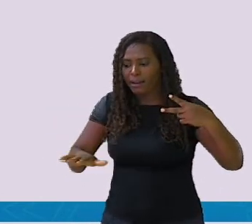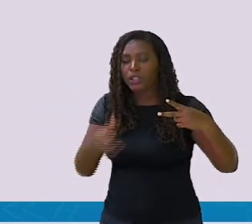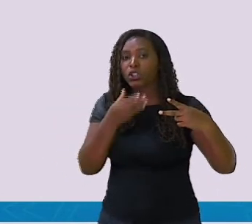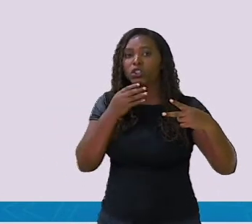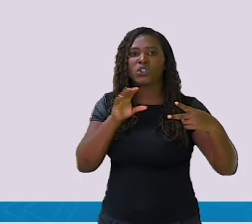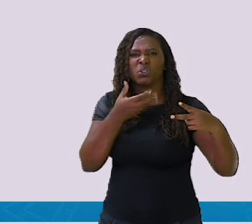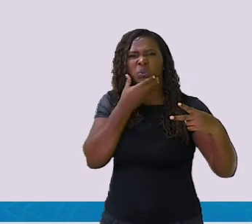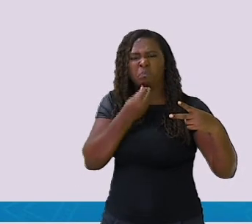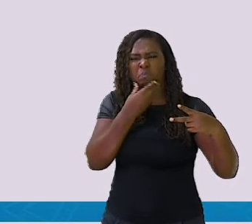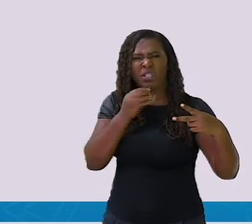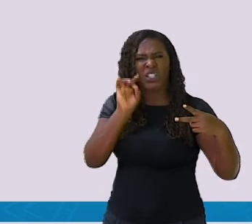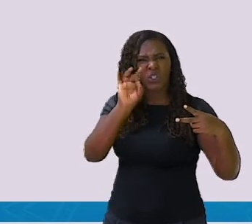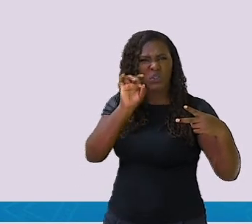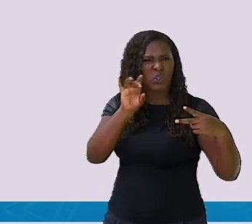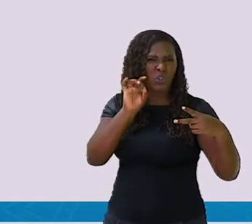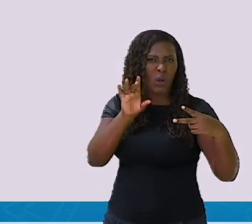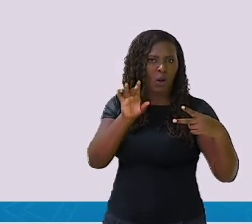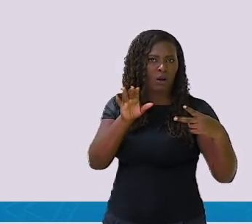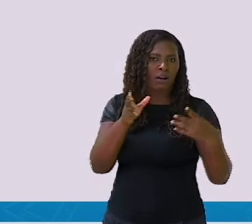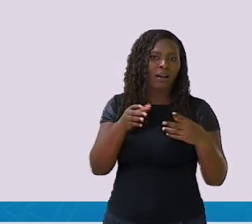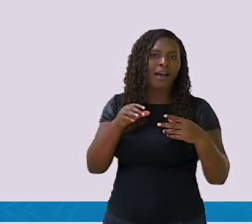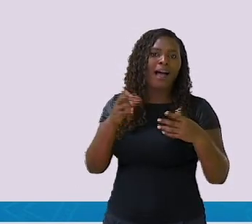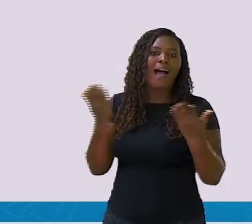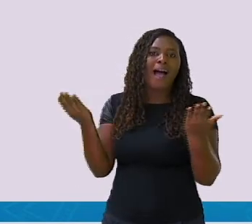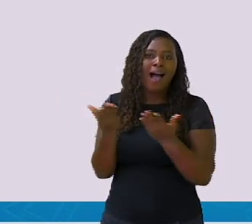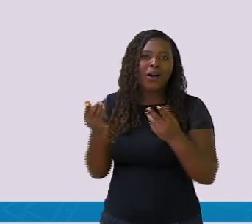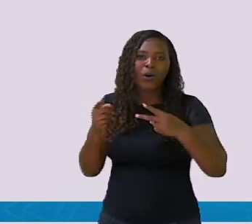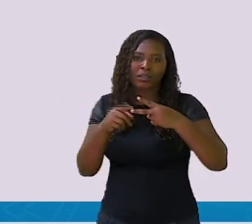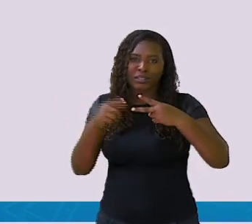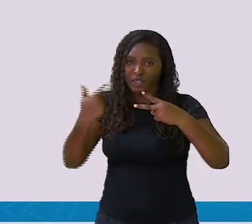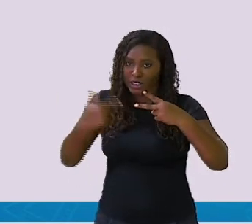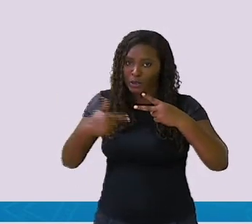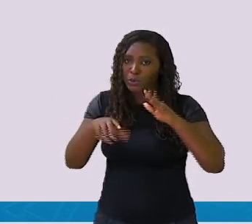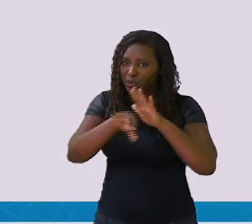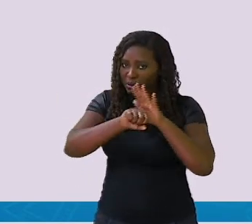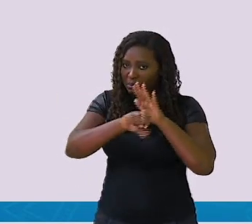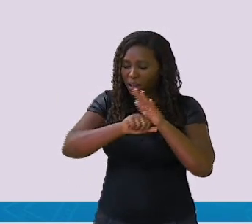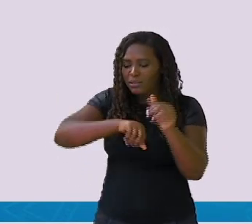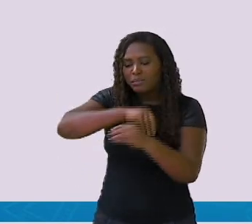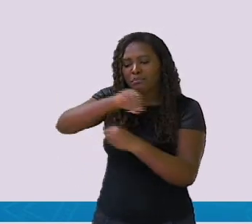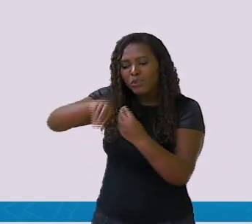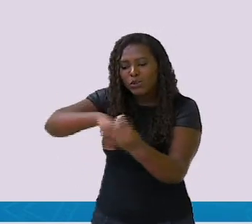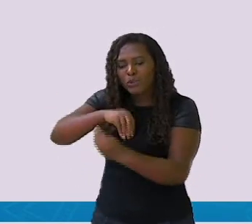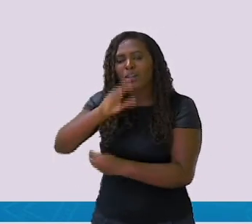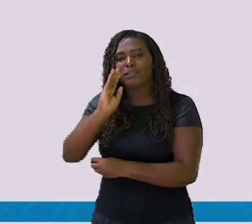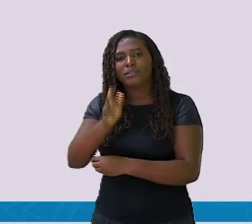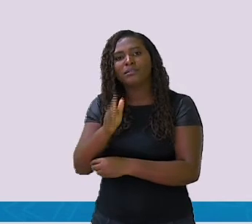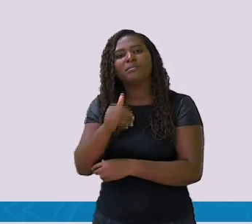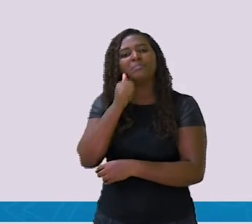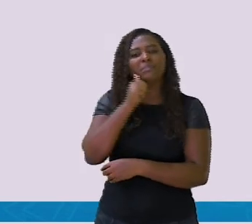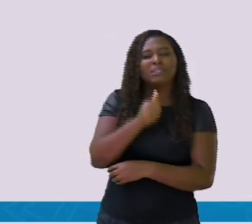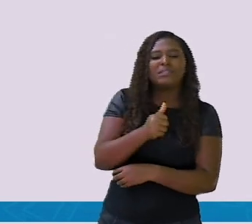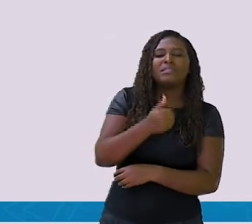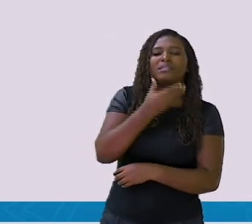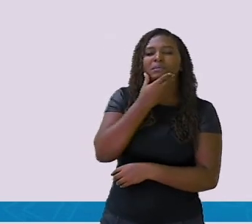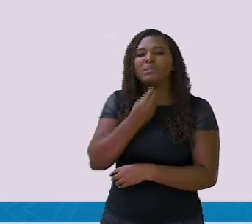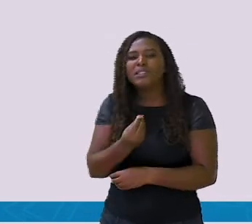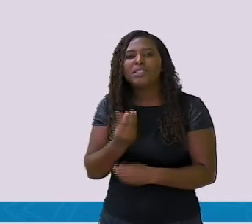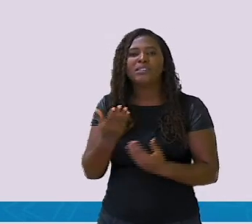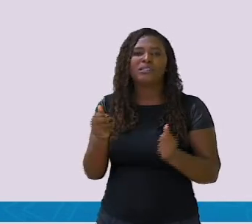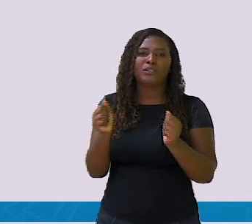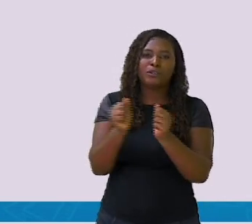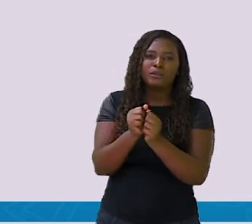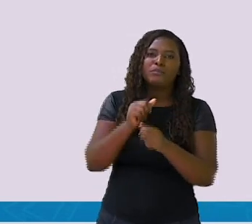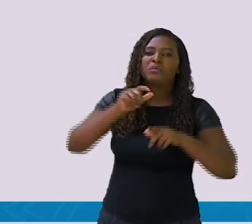o conhecimento também acontece nesse ambiente. Então, é uma transformação, é um novo